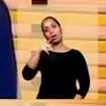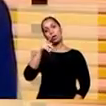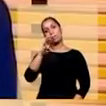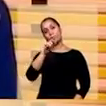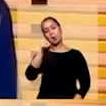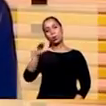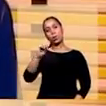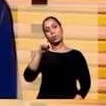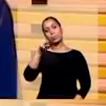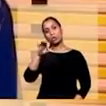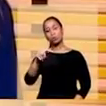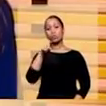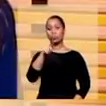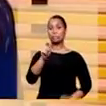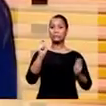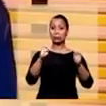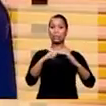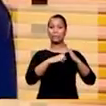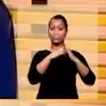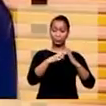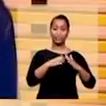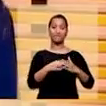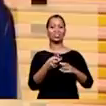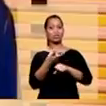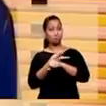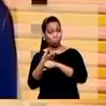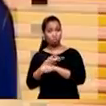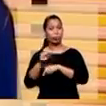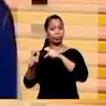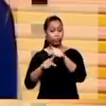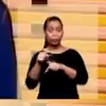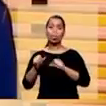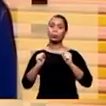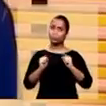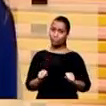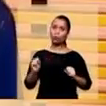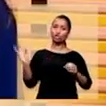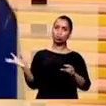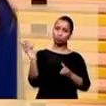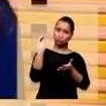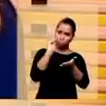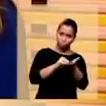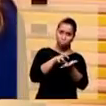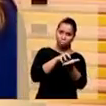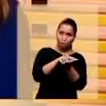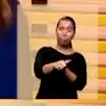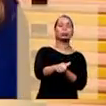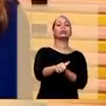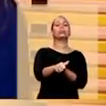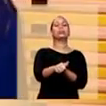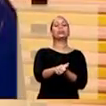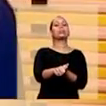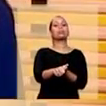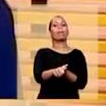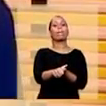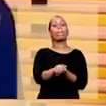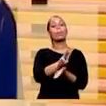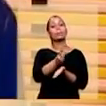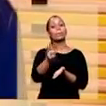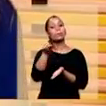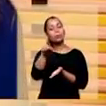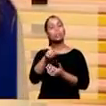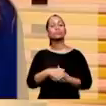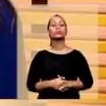www.riopreto.sp.gov.br/balcão empregos. Você que tem uma empresa, você que está buscando emprego, pode se cadastrar até lá no site